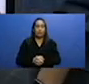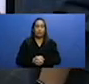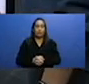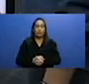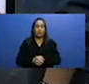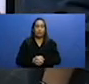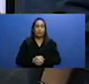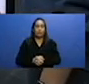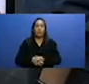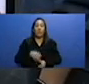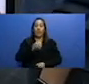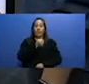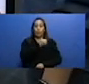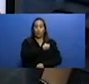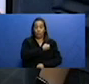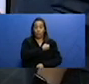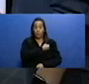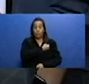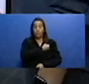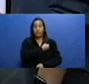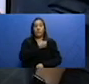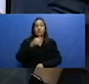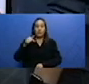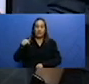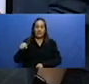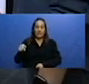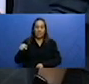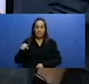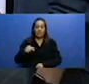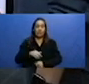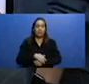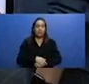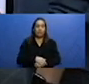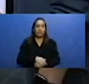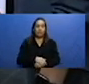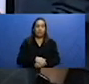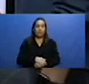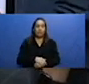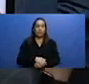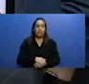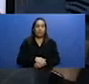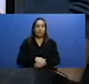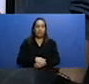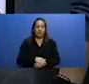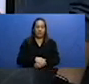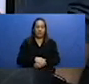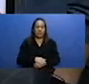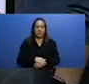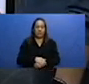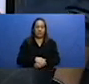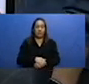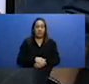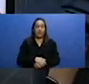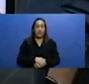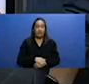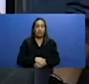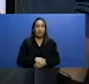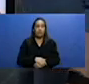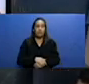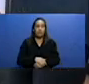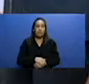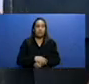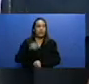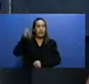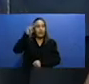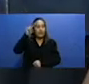maior coluna? Olha só, a mais alta de todas. Qual é a soma? A soma 7. Lembra que a